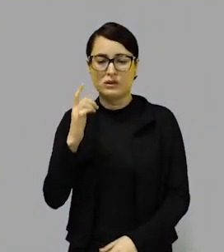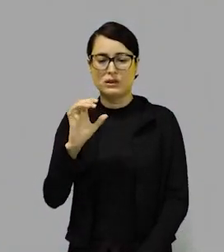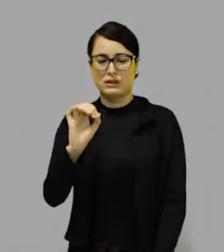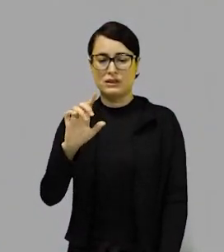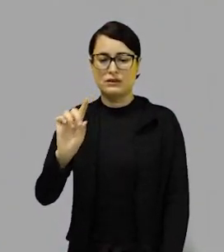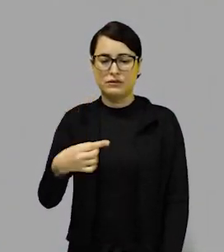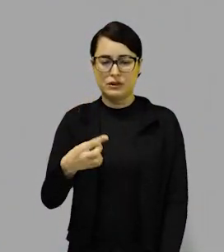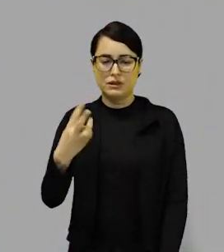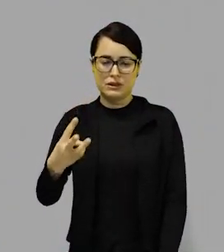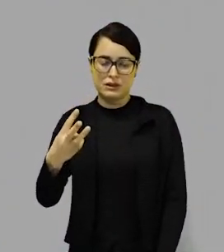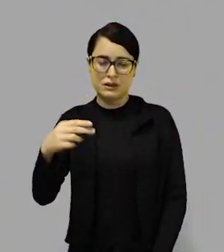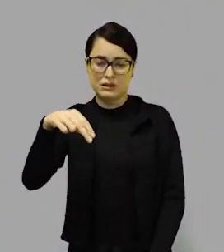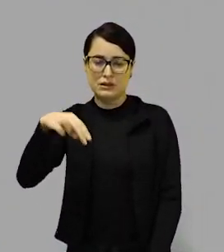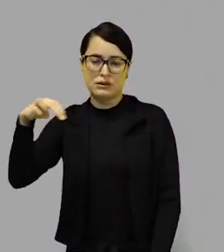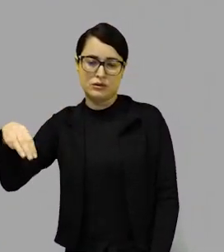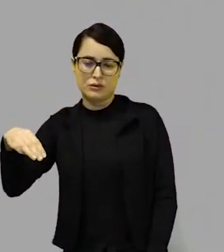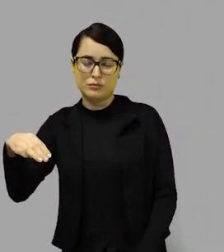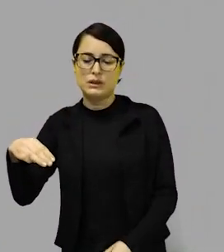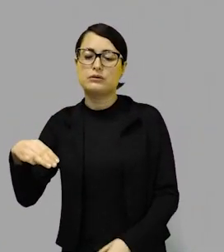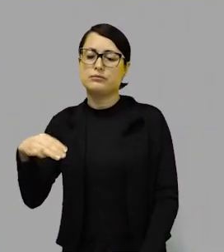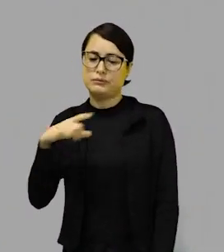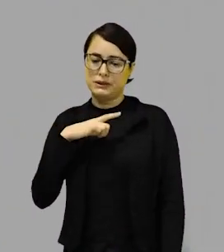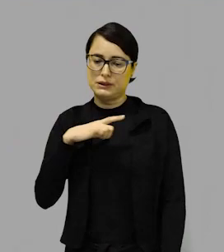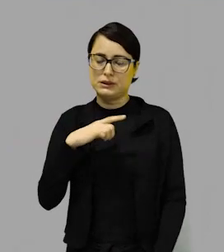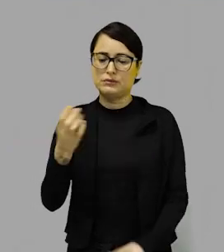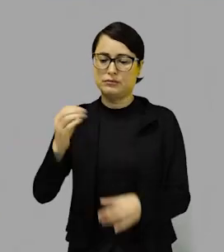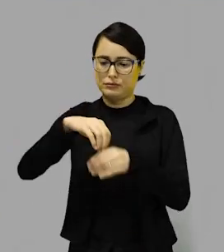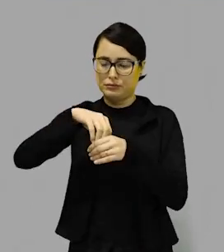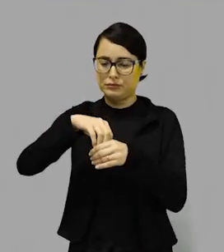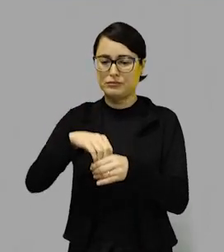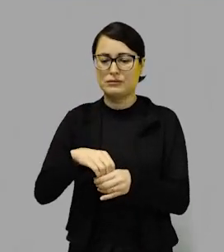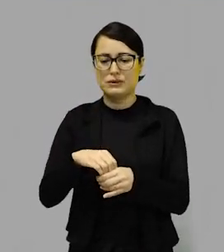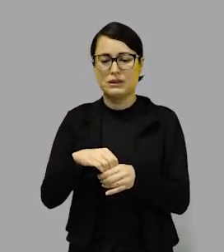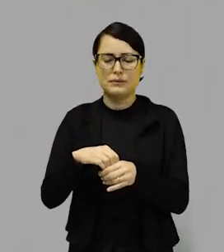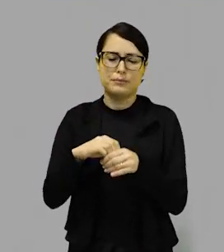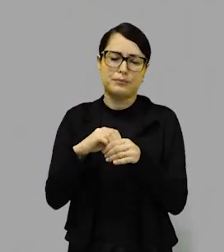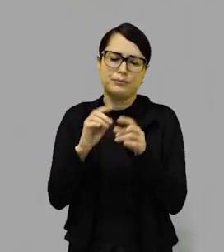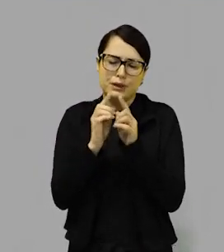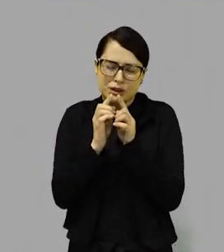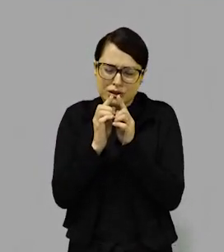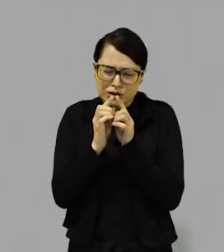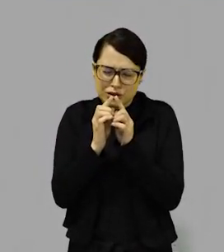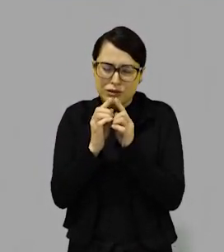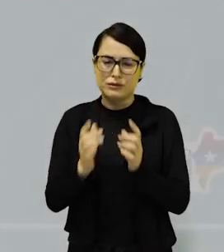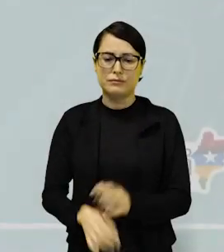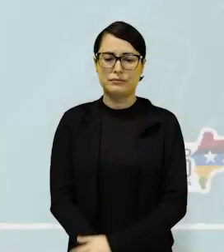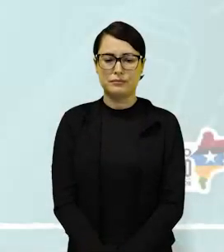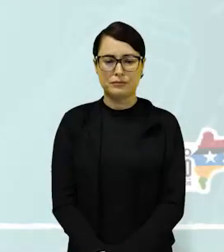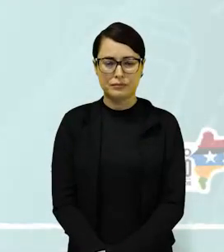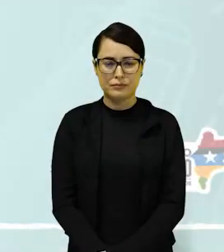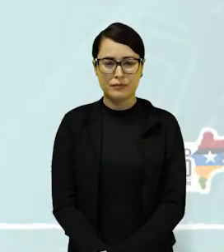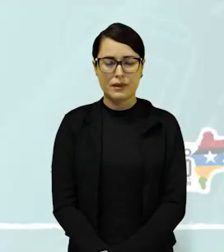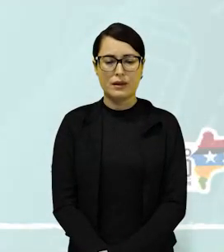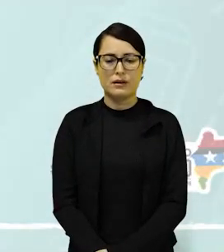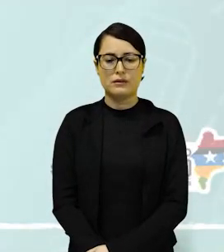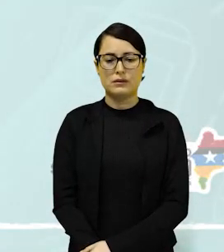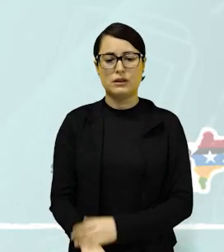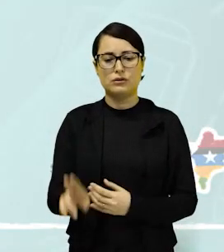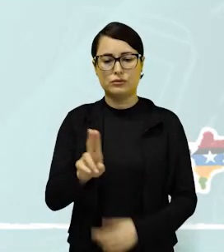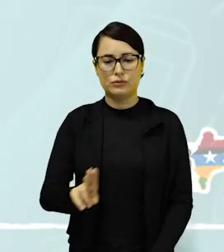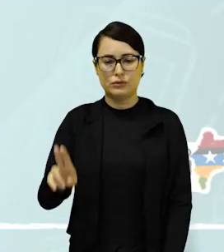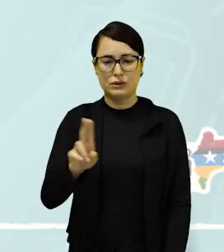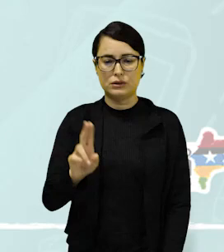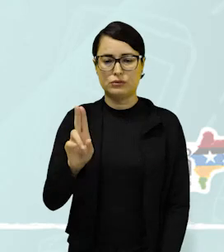de espessura. Resumindo, tudo isso que eu acabei de falar são muito pequenos, né? Essa é a unidade que a gente usa.